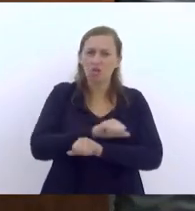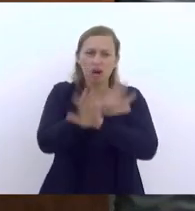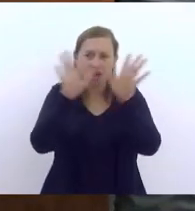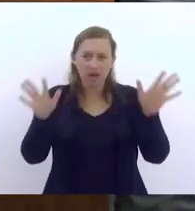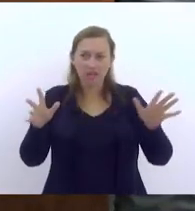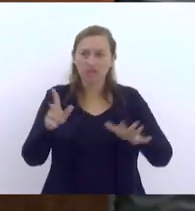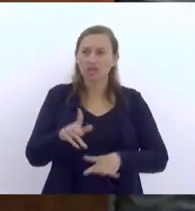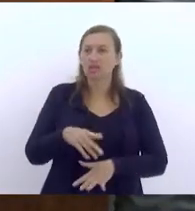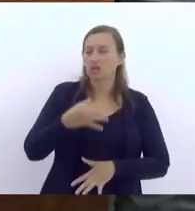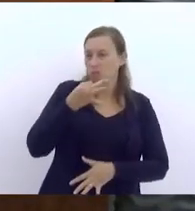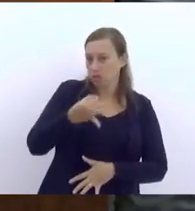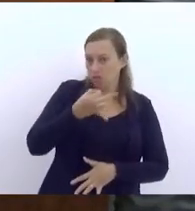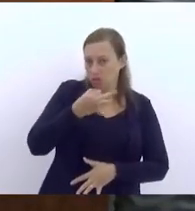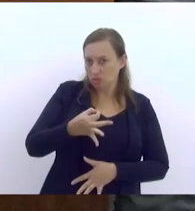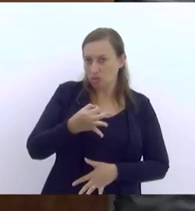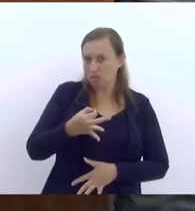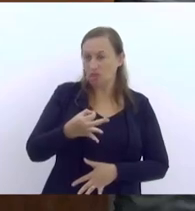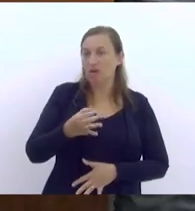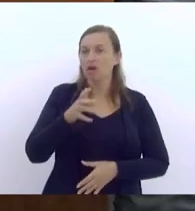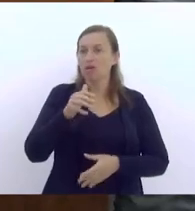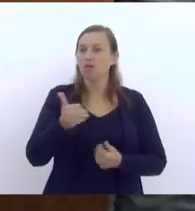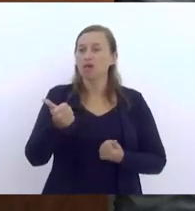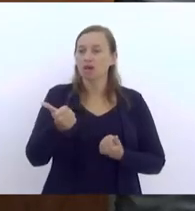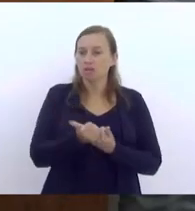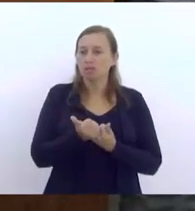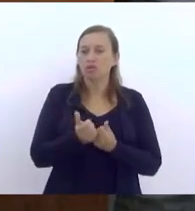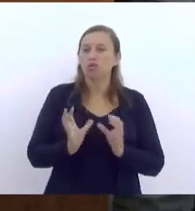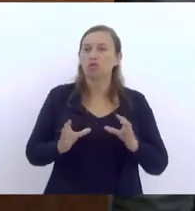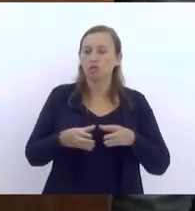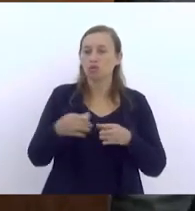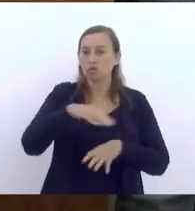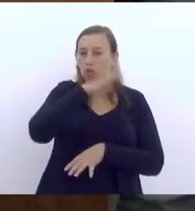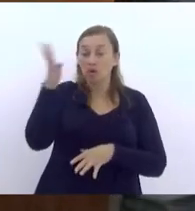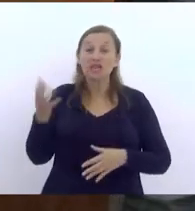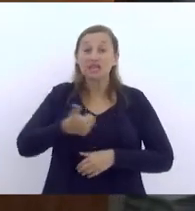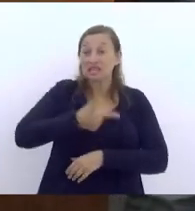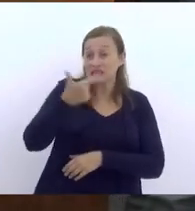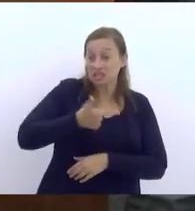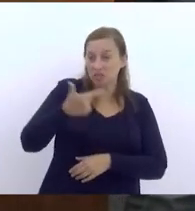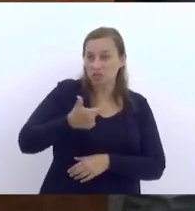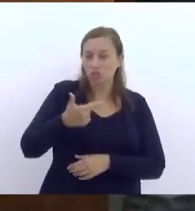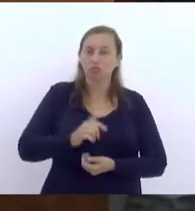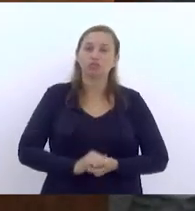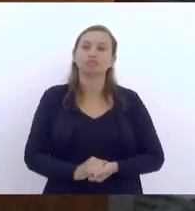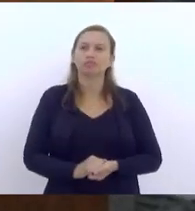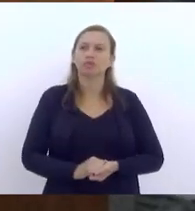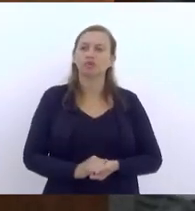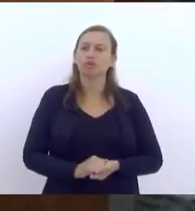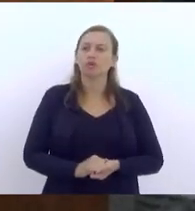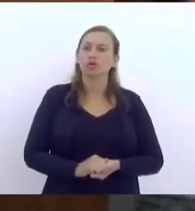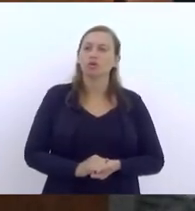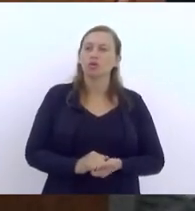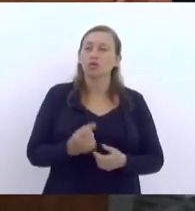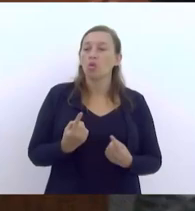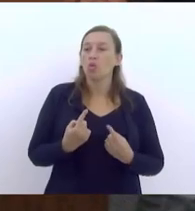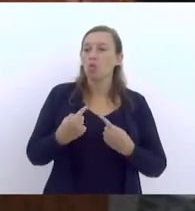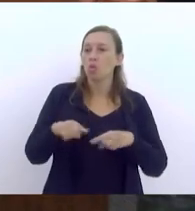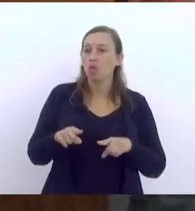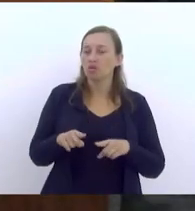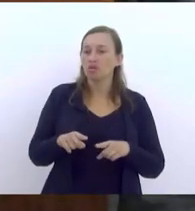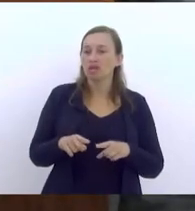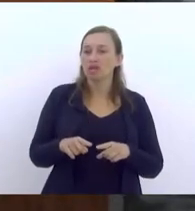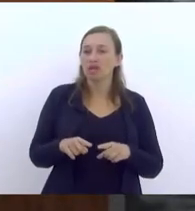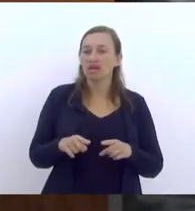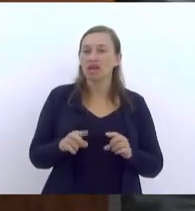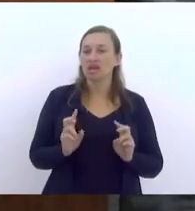nossa posição a favor do Grupo Arco-Íris. Segundo lugar, refutar essa tentativa de